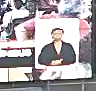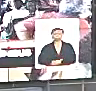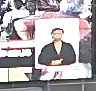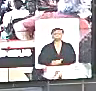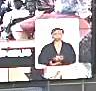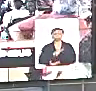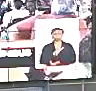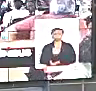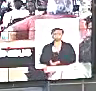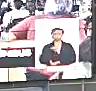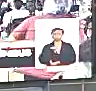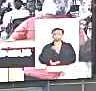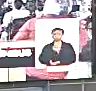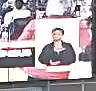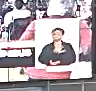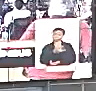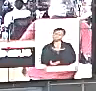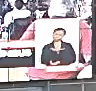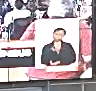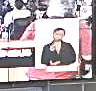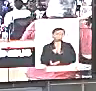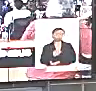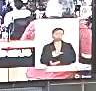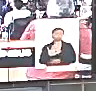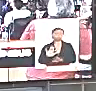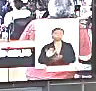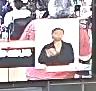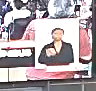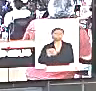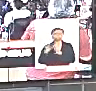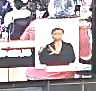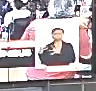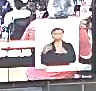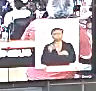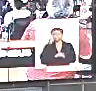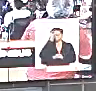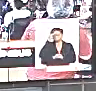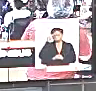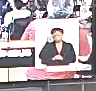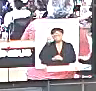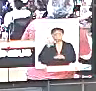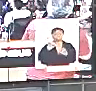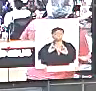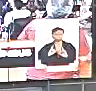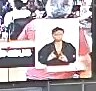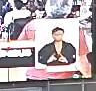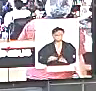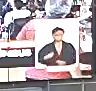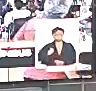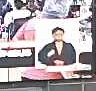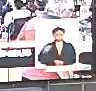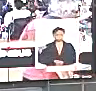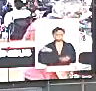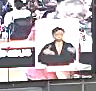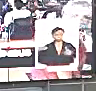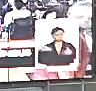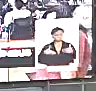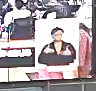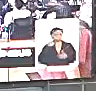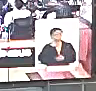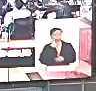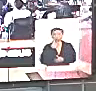Wendel cumprimentar Denise cumprimento todas as pessoas com deficiência aqui senhoras e senhores